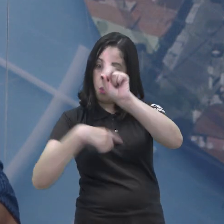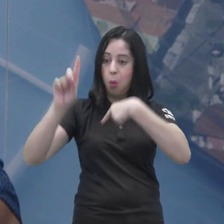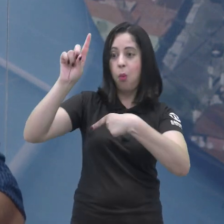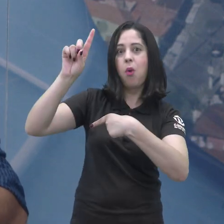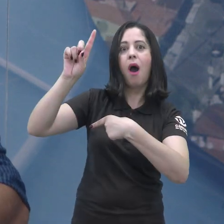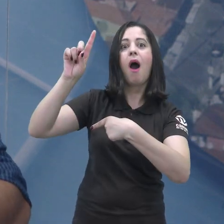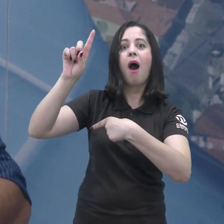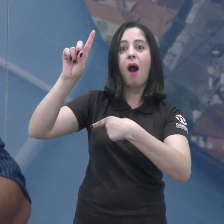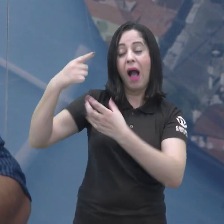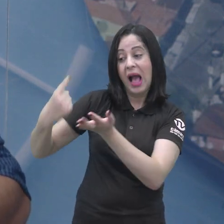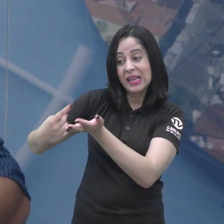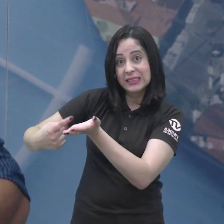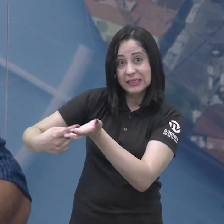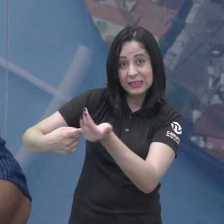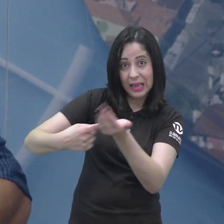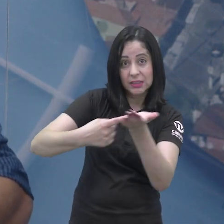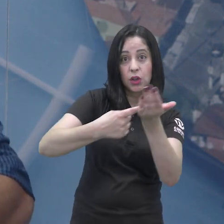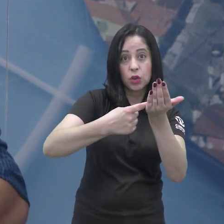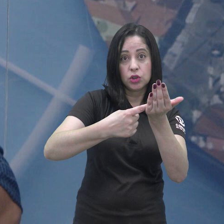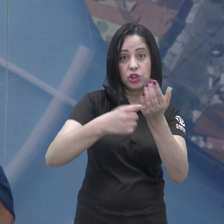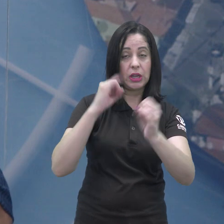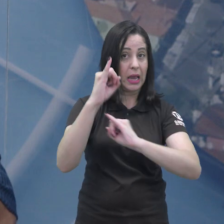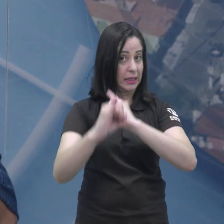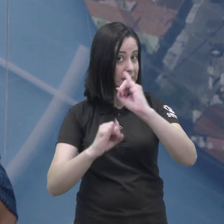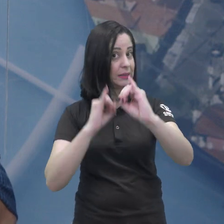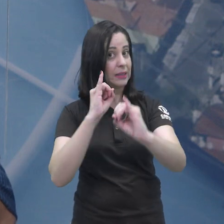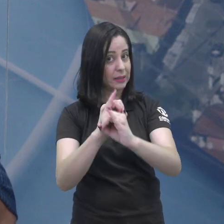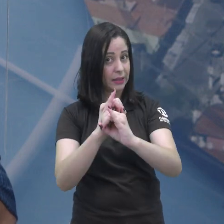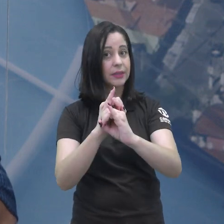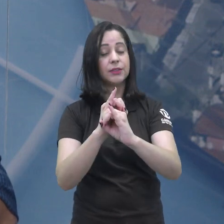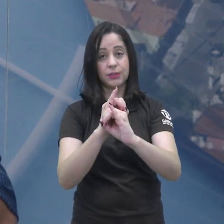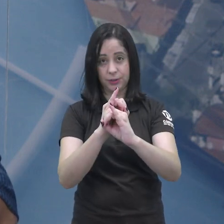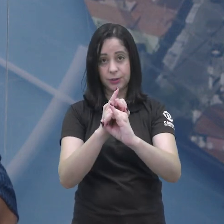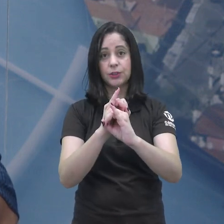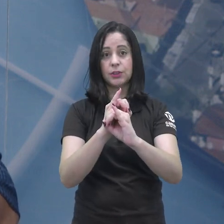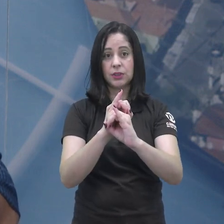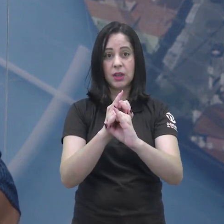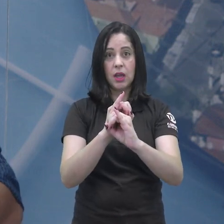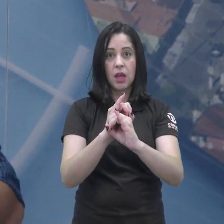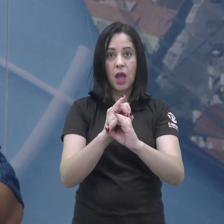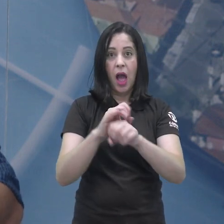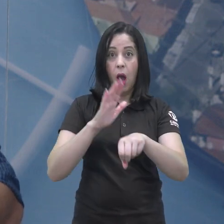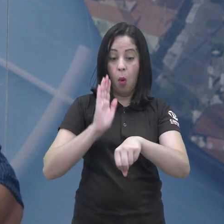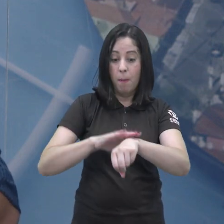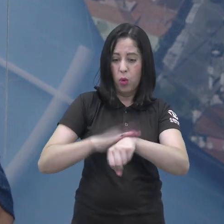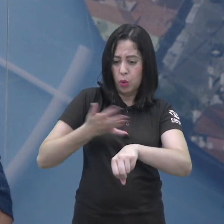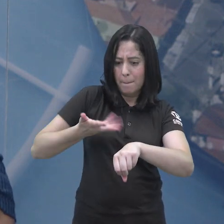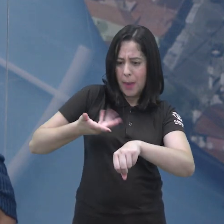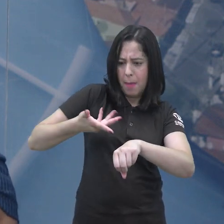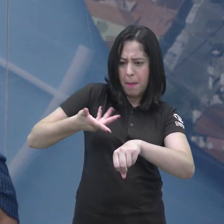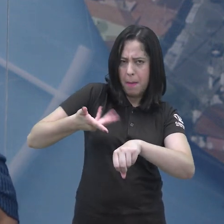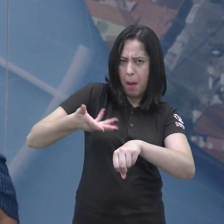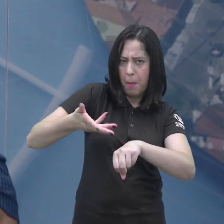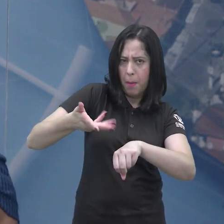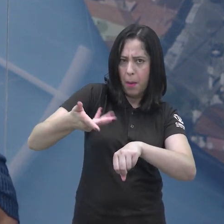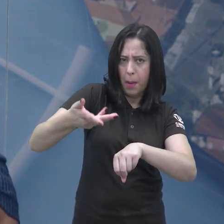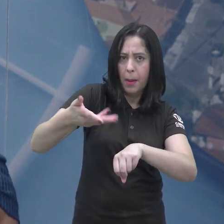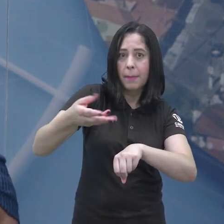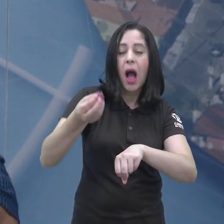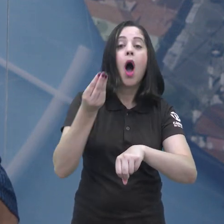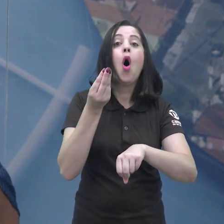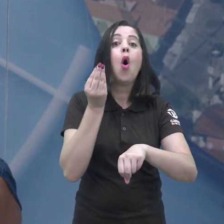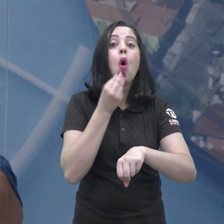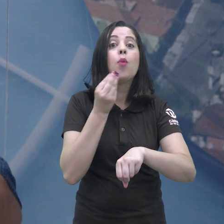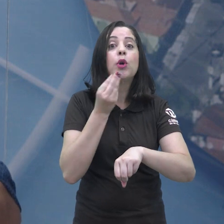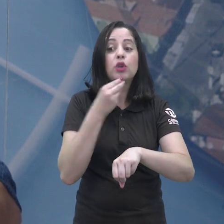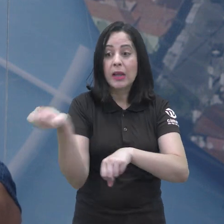sendo moldada pela tecnologia e pela internet. As mudanças são rápidas e novas oportunidades estão